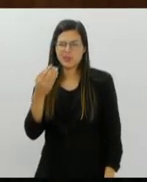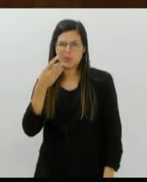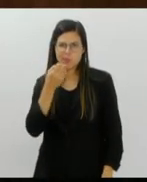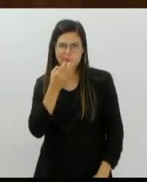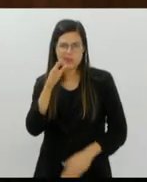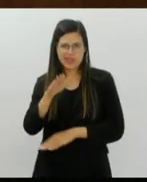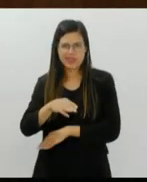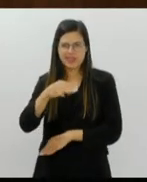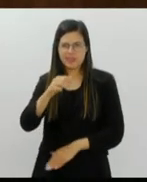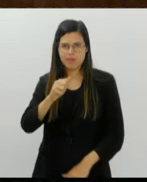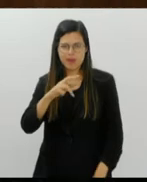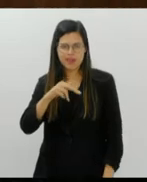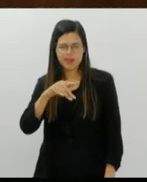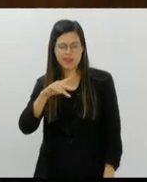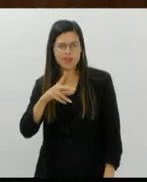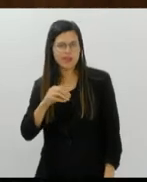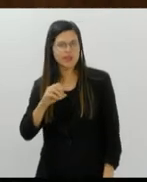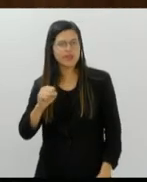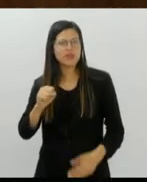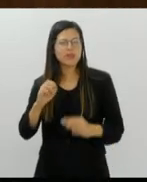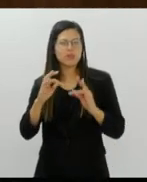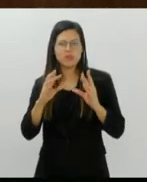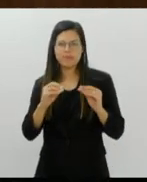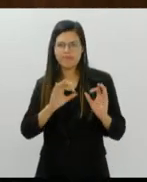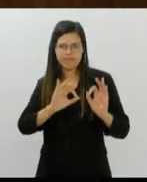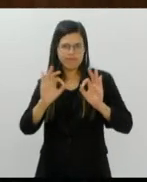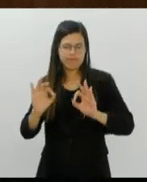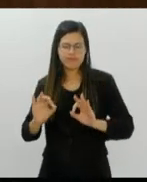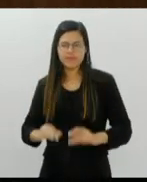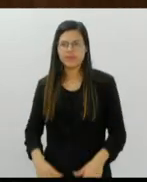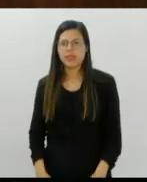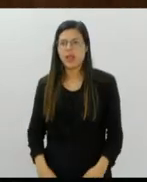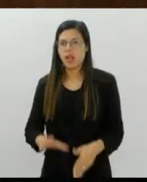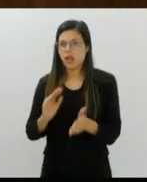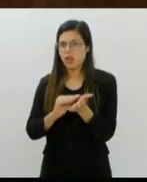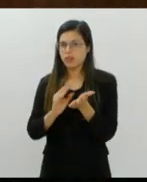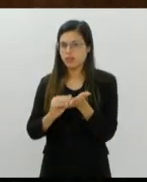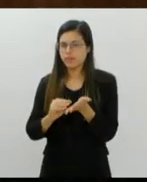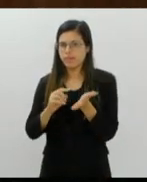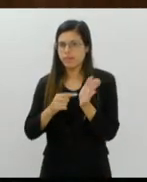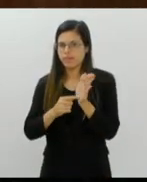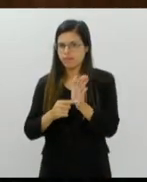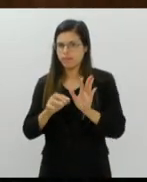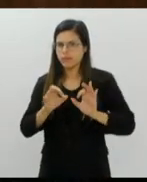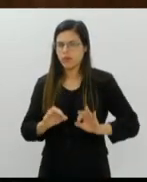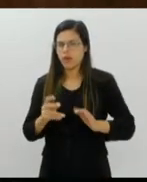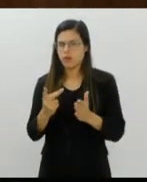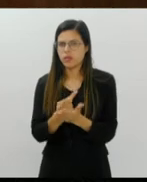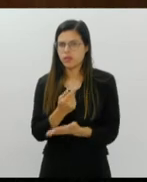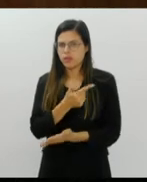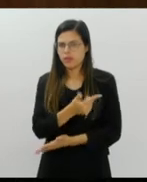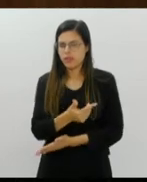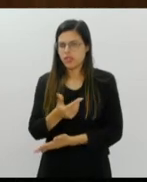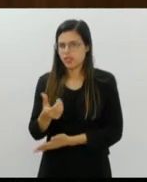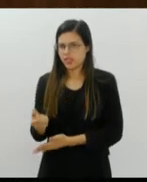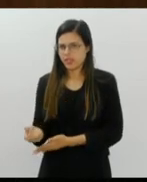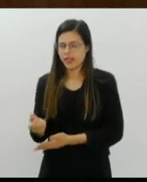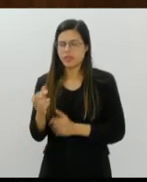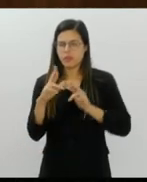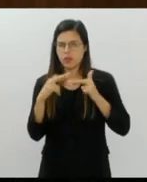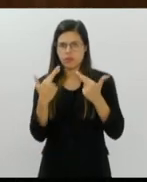que nos assistem senhores e senhoras a ata reflete com exatidão o ocorrido na 20ª sessão